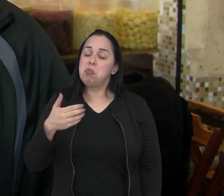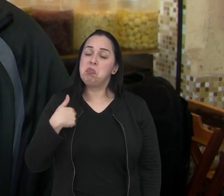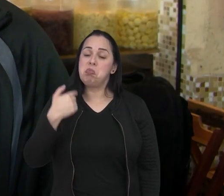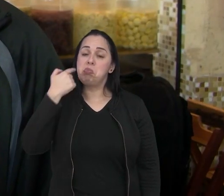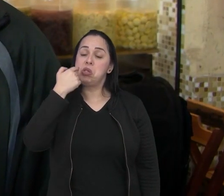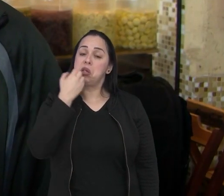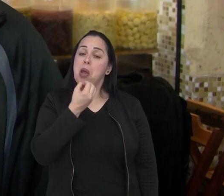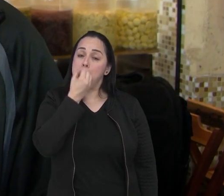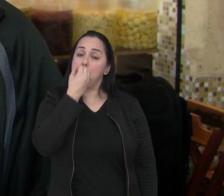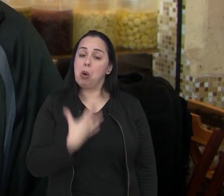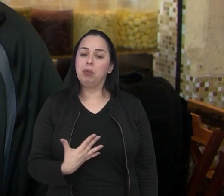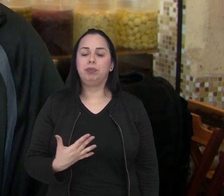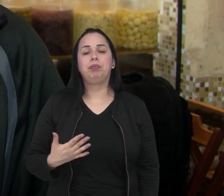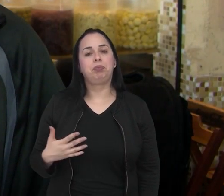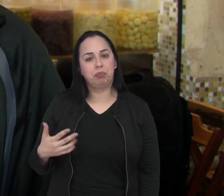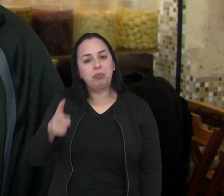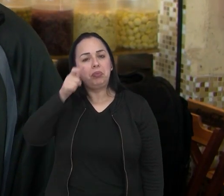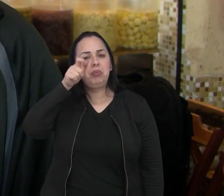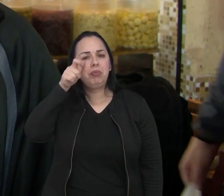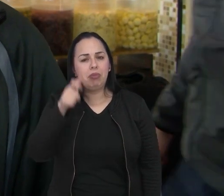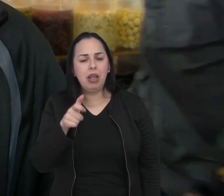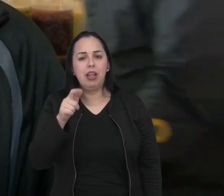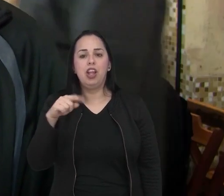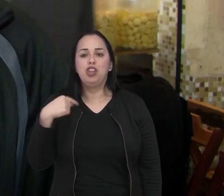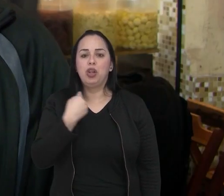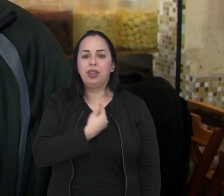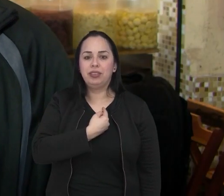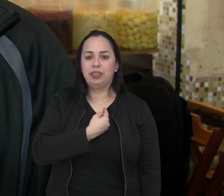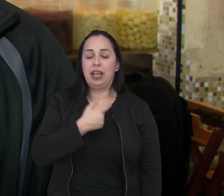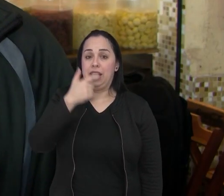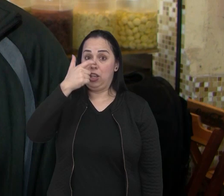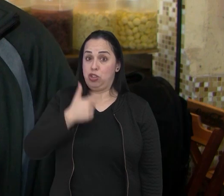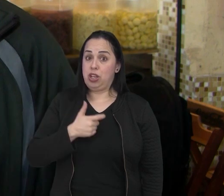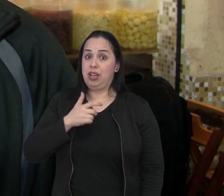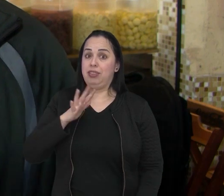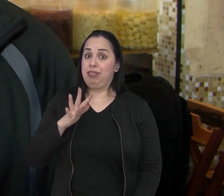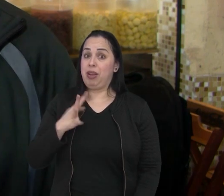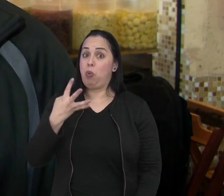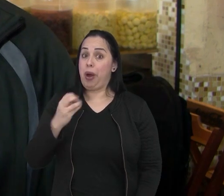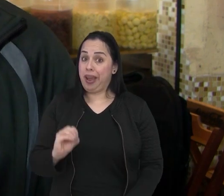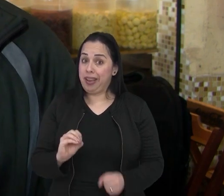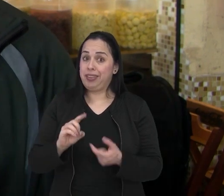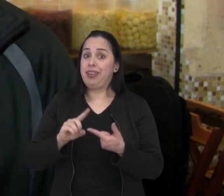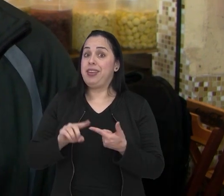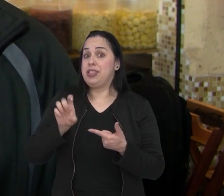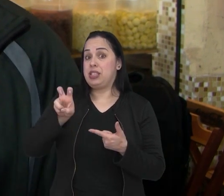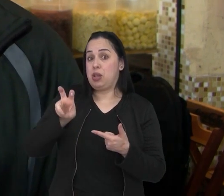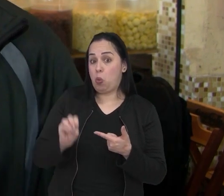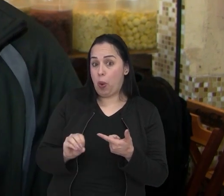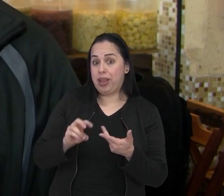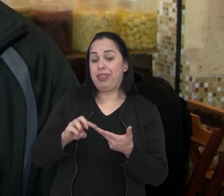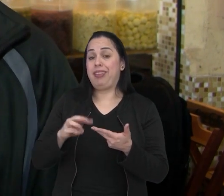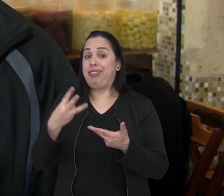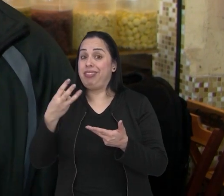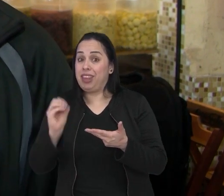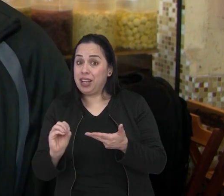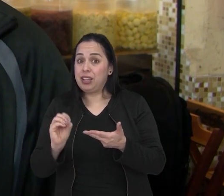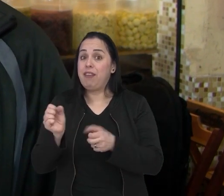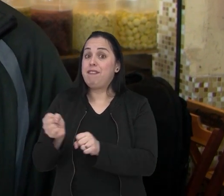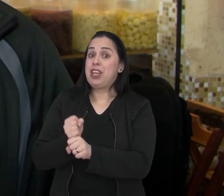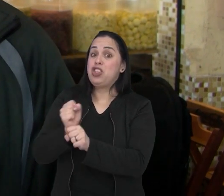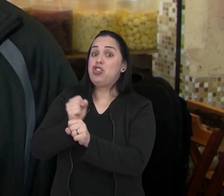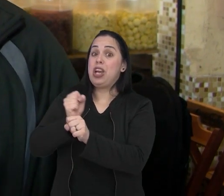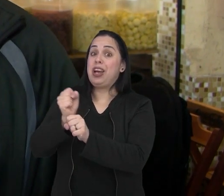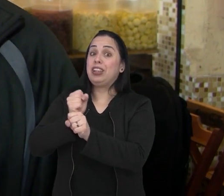nós, no mercado é interessante, porque como nós eu tenho 40 anos, tem pessoas que têm 50, 60, 30,